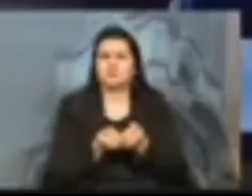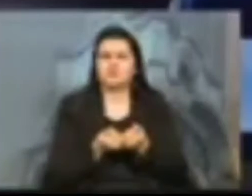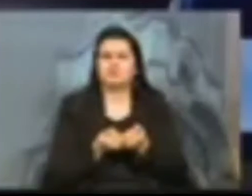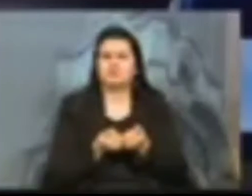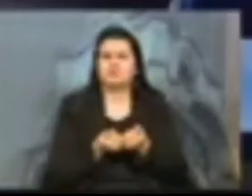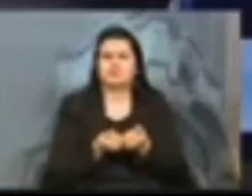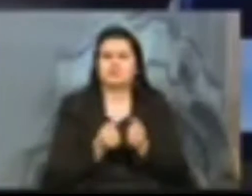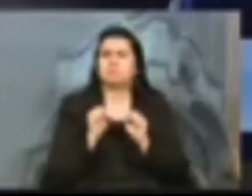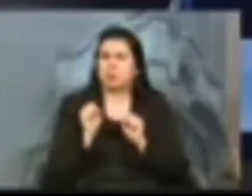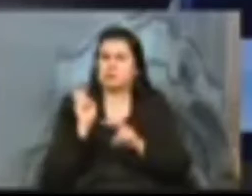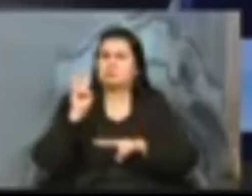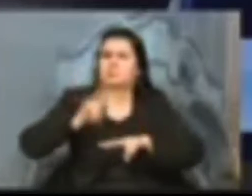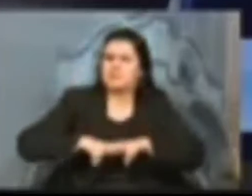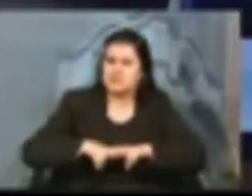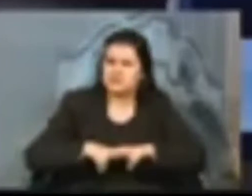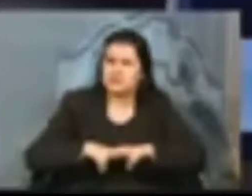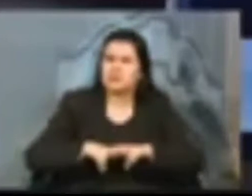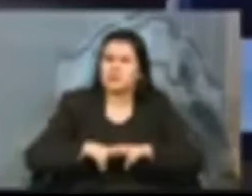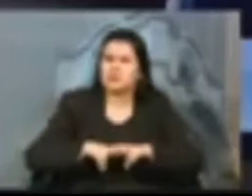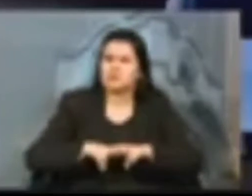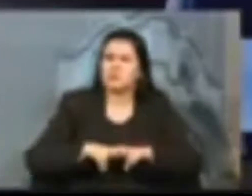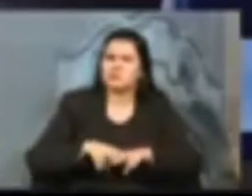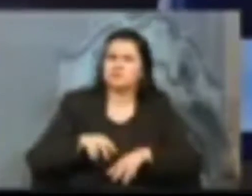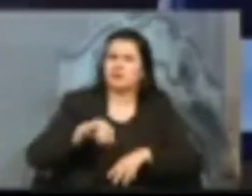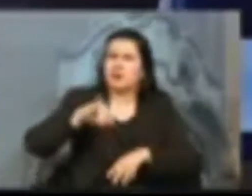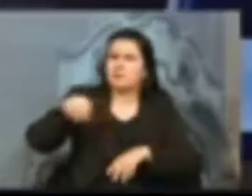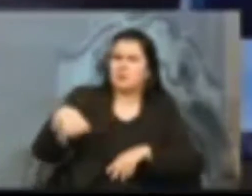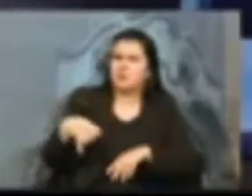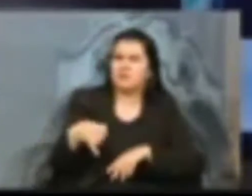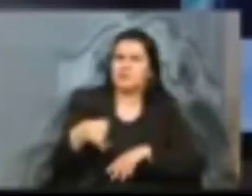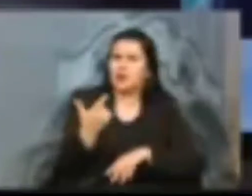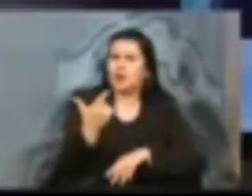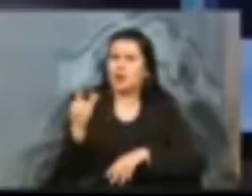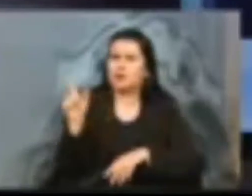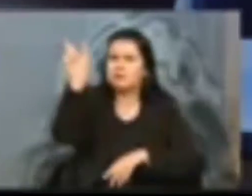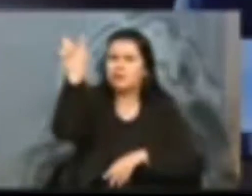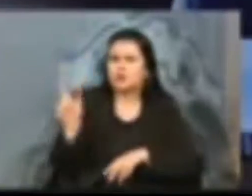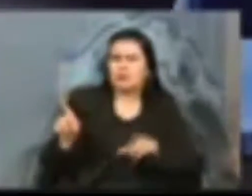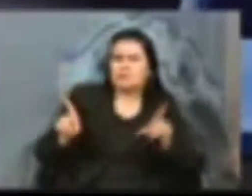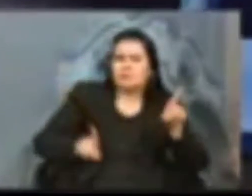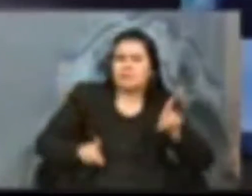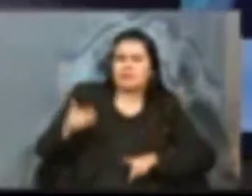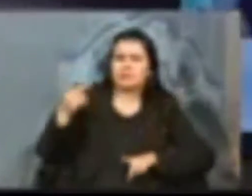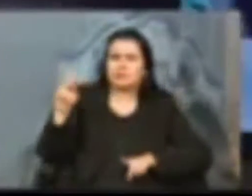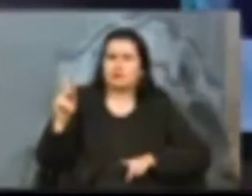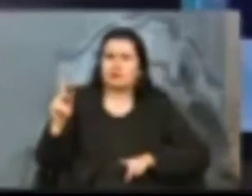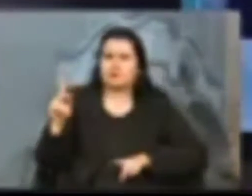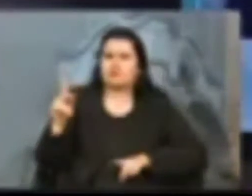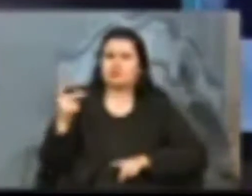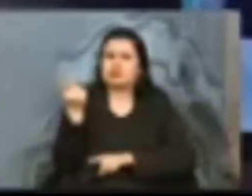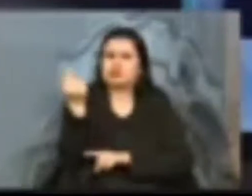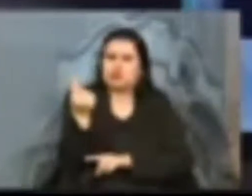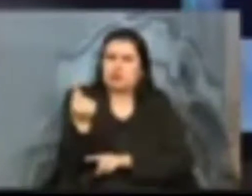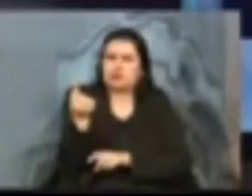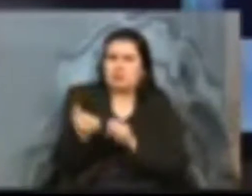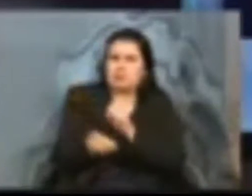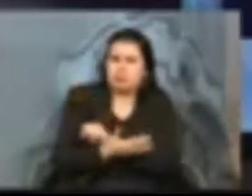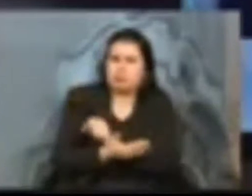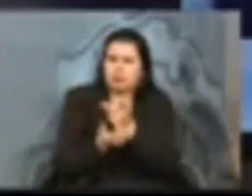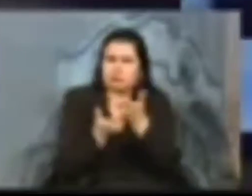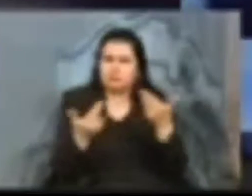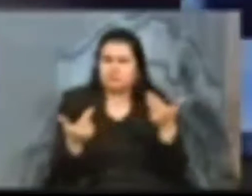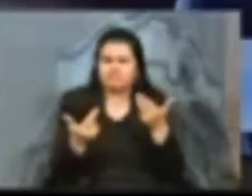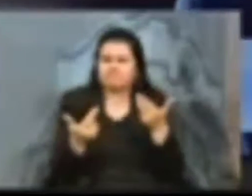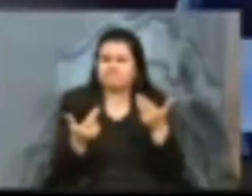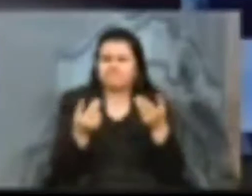usava um primo para lavar dinheiro, coisas que a gente não vê acontecer, na nossa